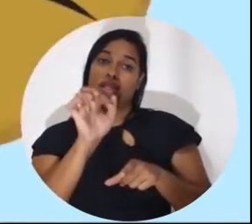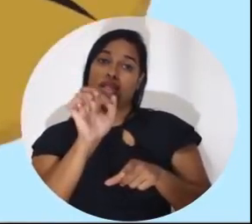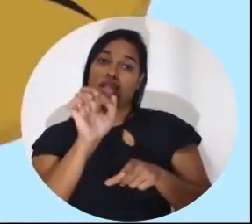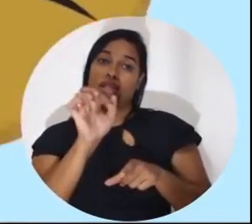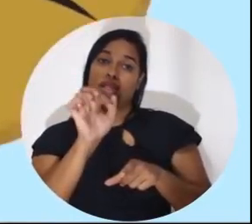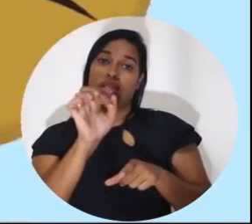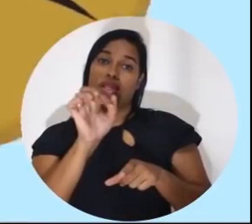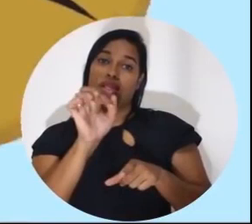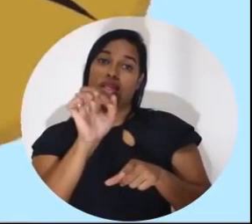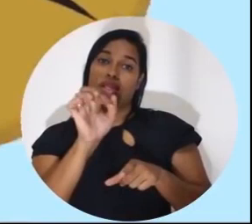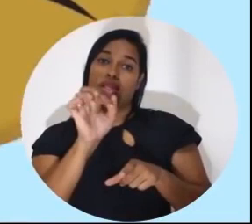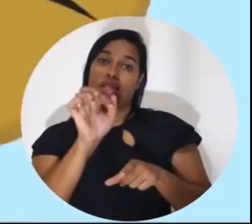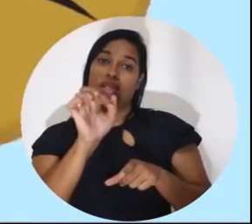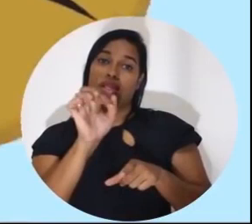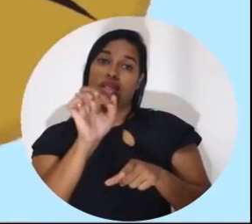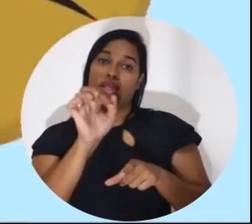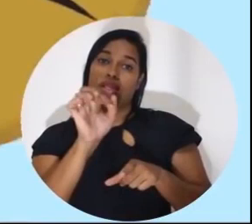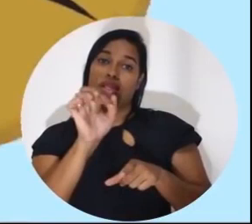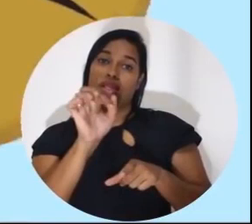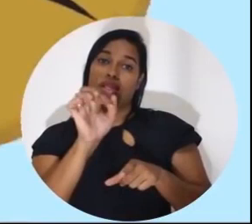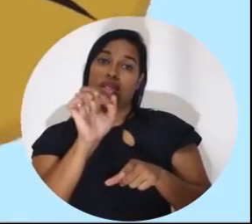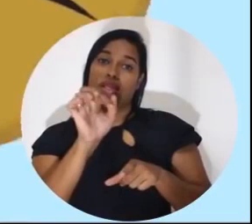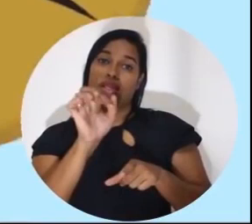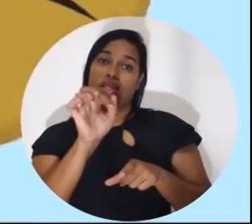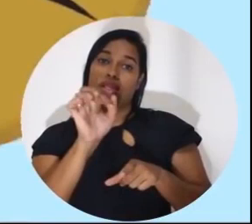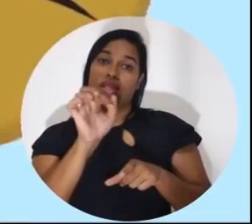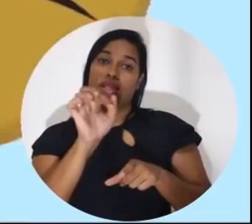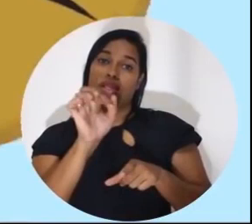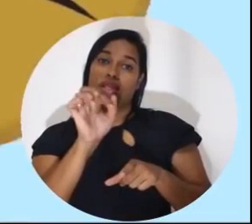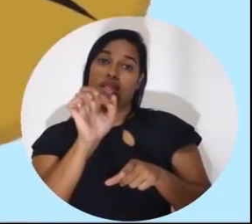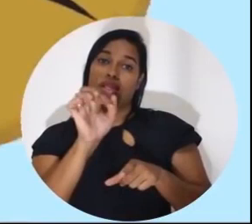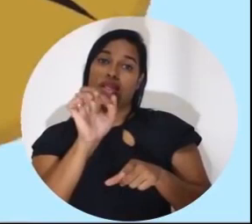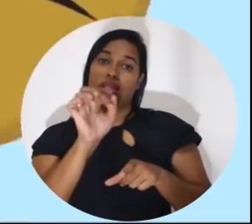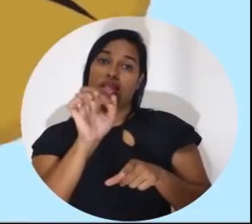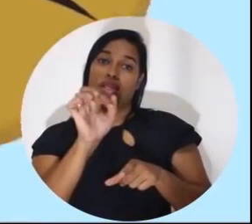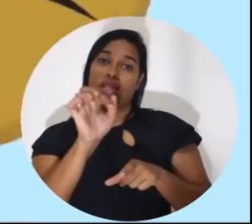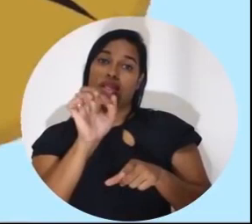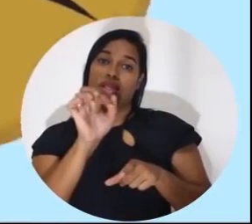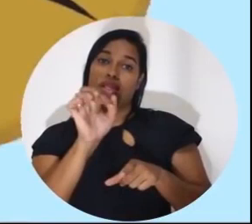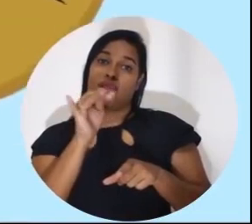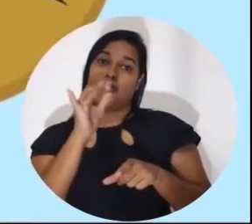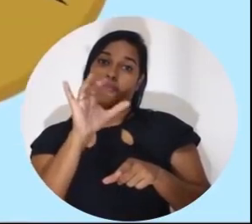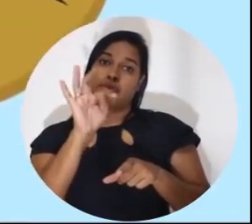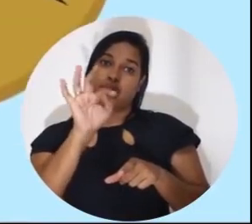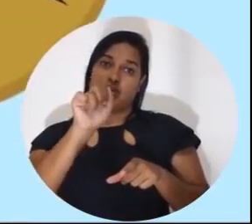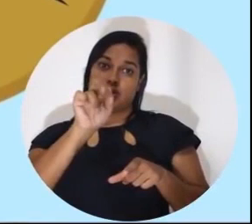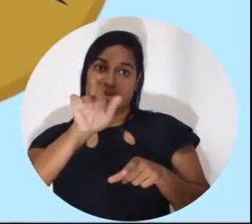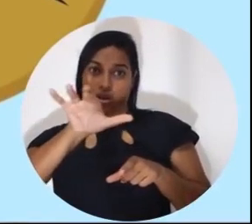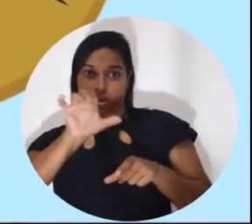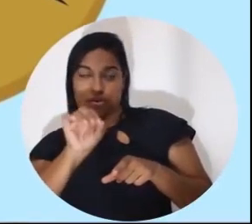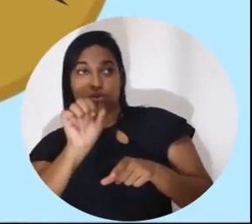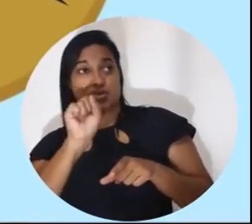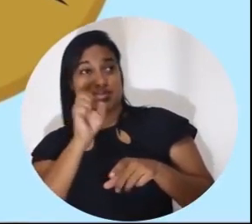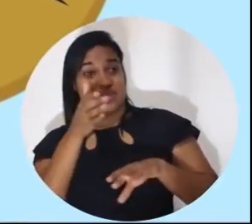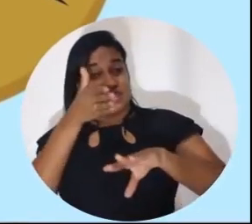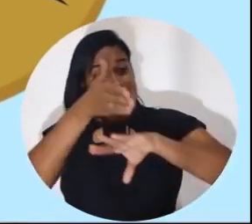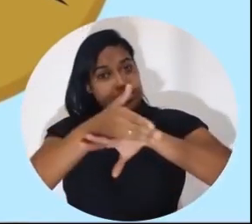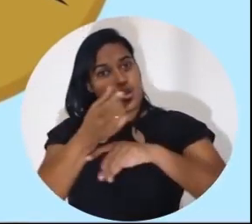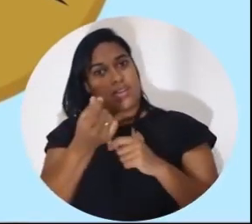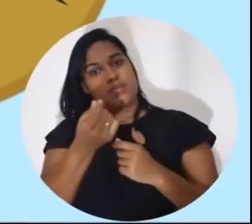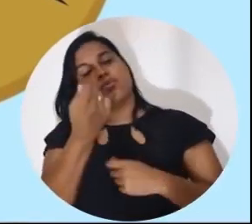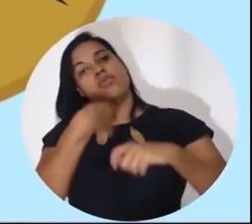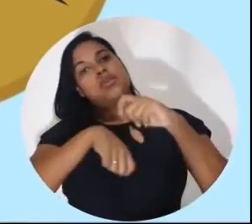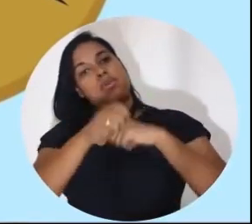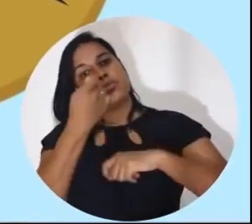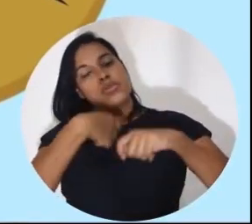Dois ícones, à esquerda um sorrindo, à direita um triste. Ou seja, se as entradas de